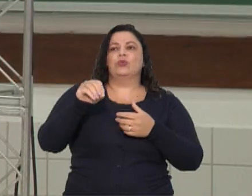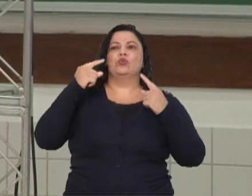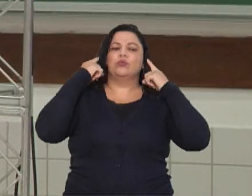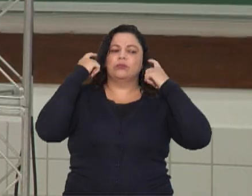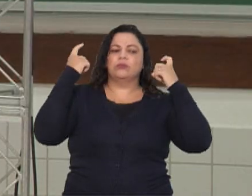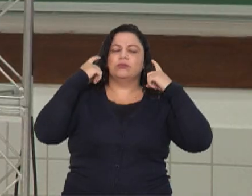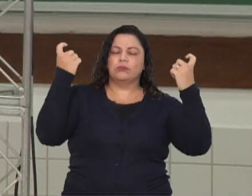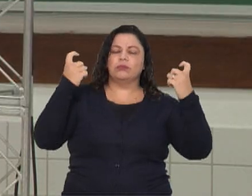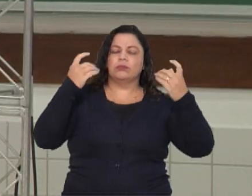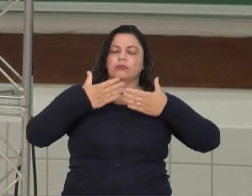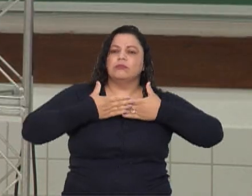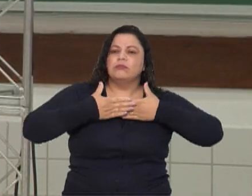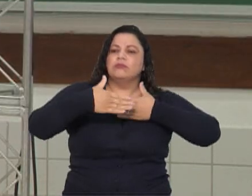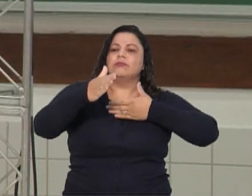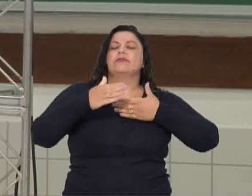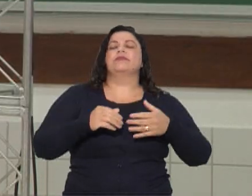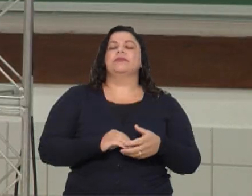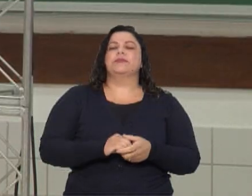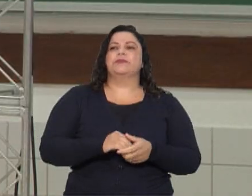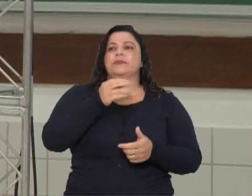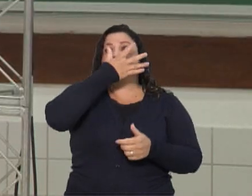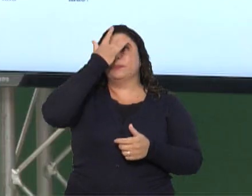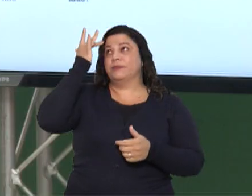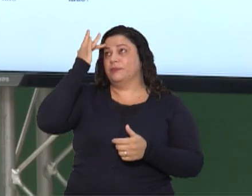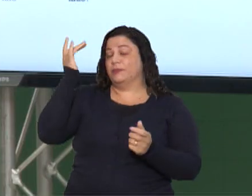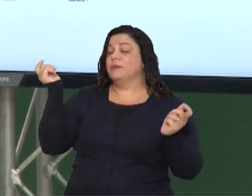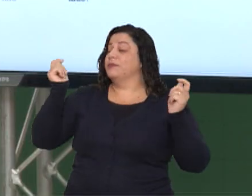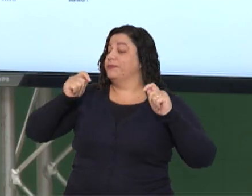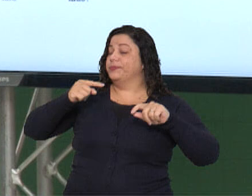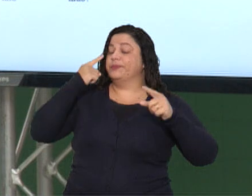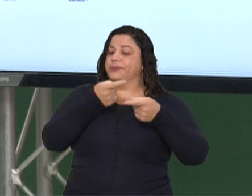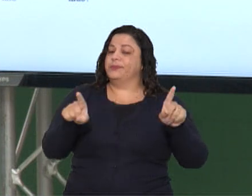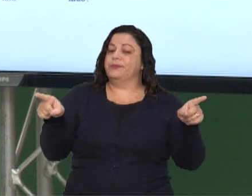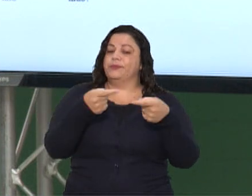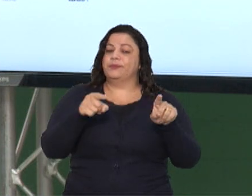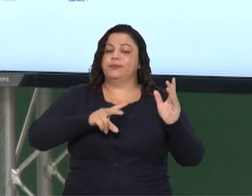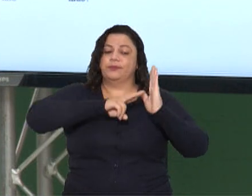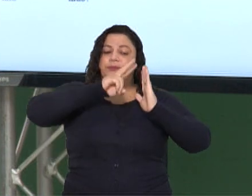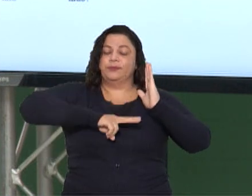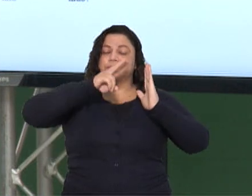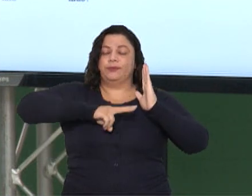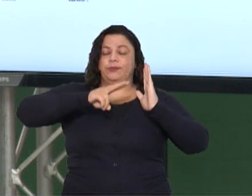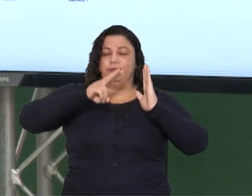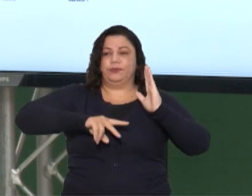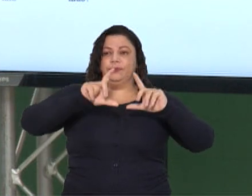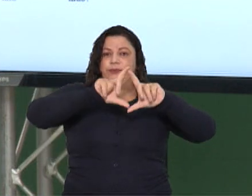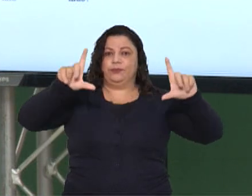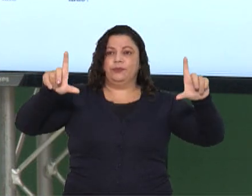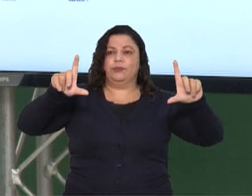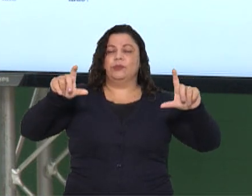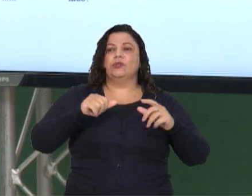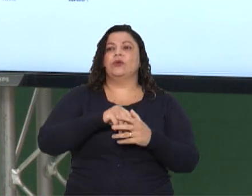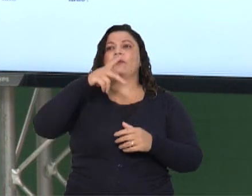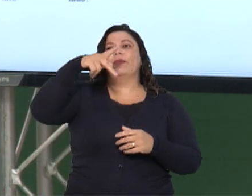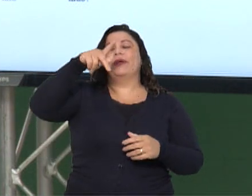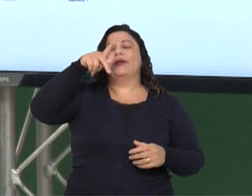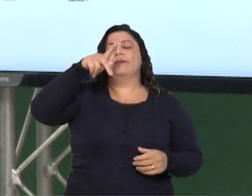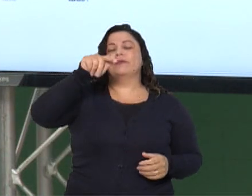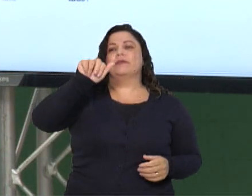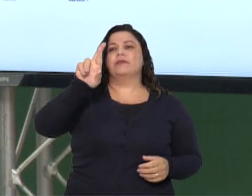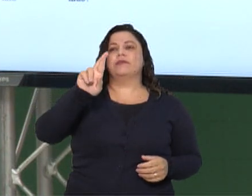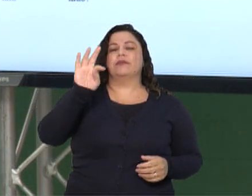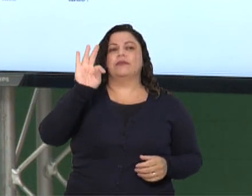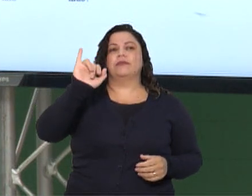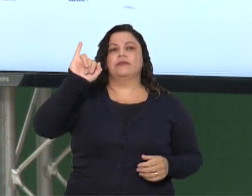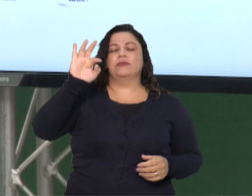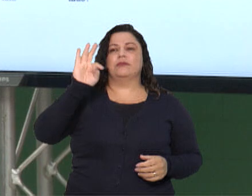a partir disso, a pessoa que vai executar essa canção, ela vai ler essa partitura. E ela vai interpretar quando ela precisa